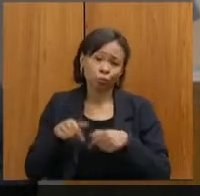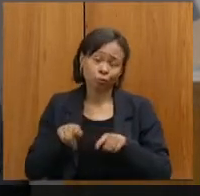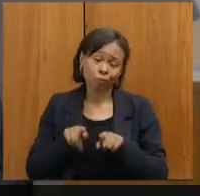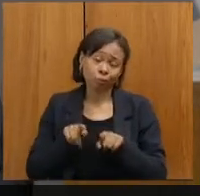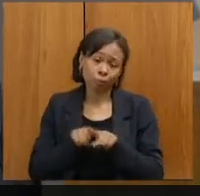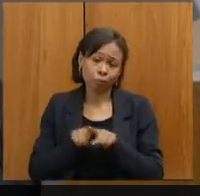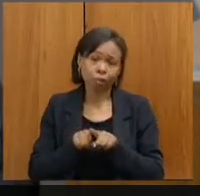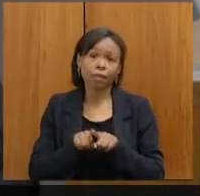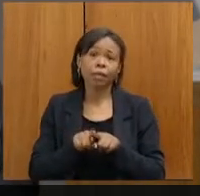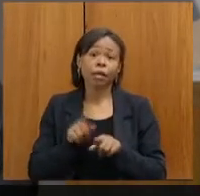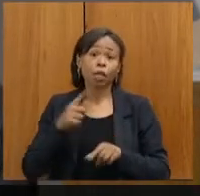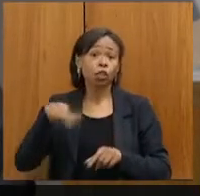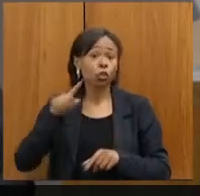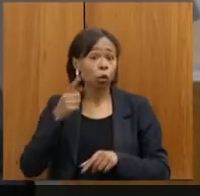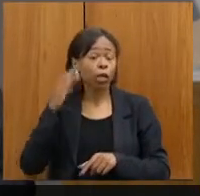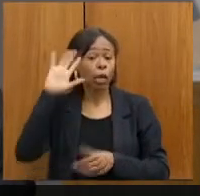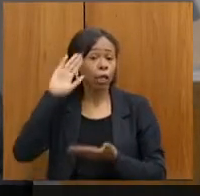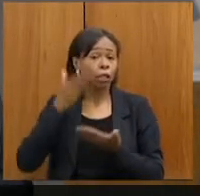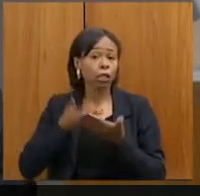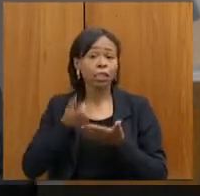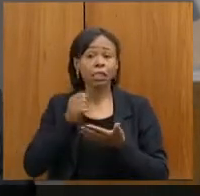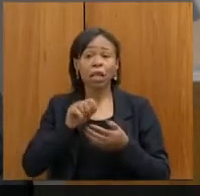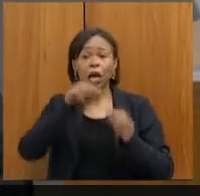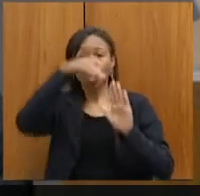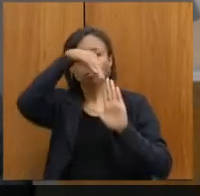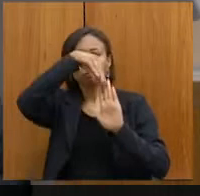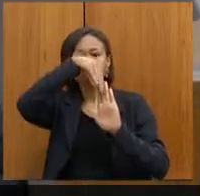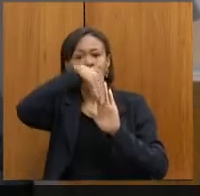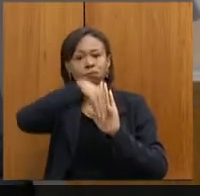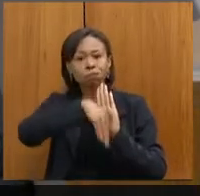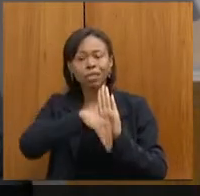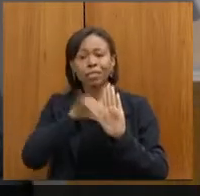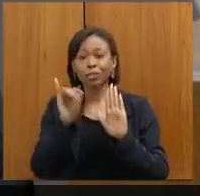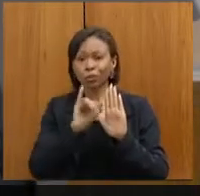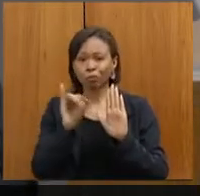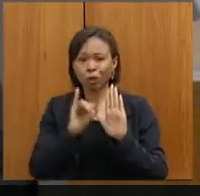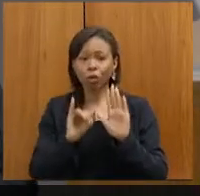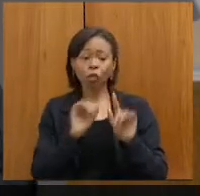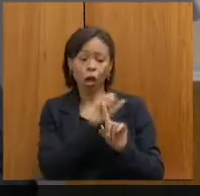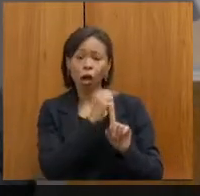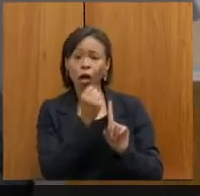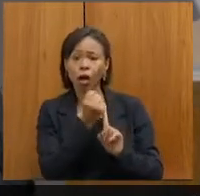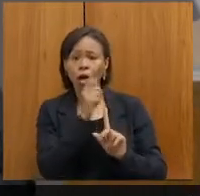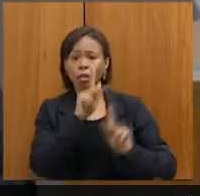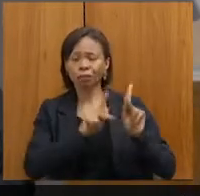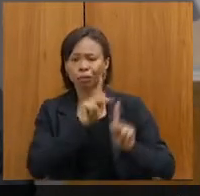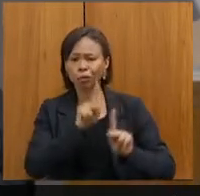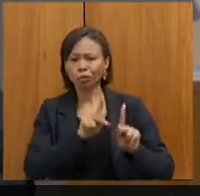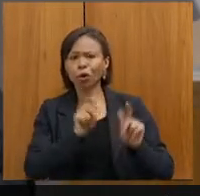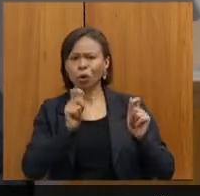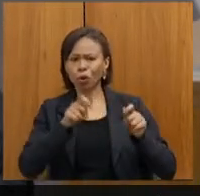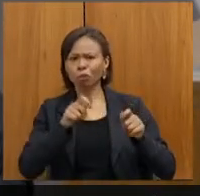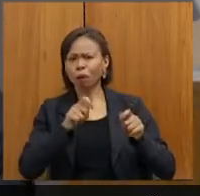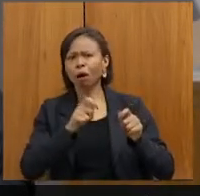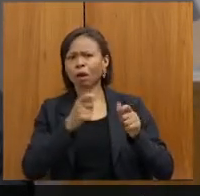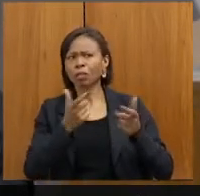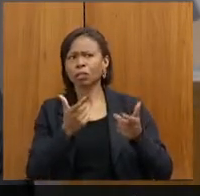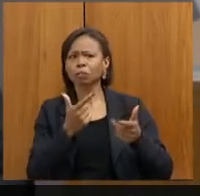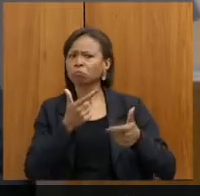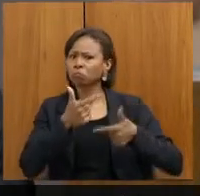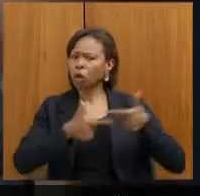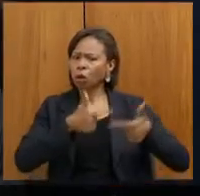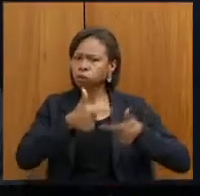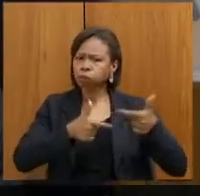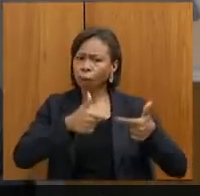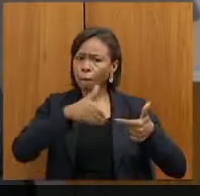onde diminuindo o peso sobre impostos a gente deixa o contribuinte em condições mais favoráveis de produzir